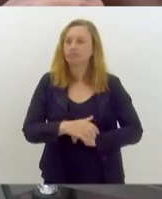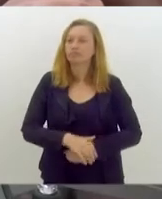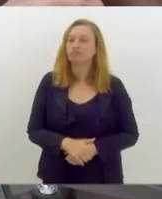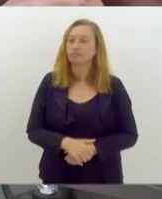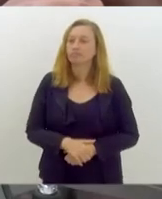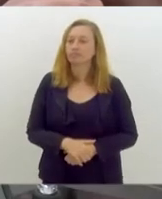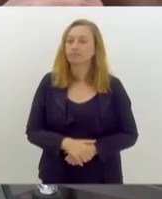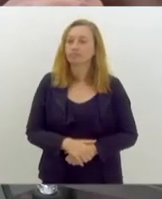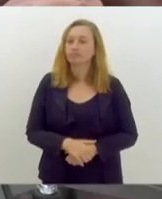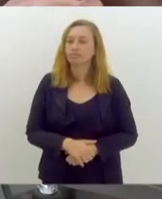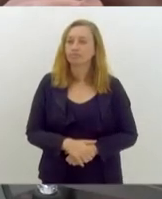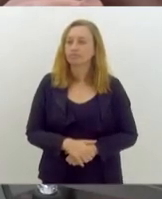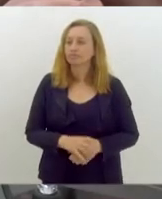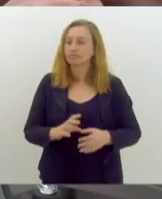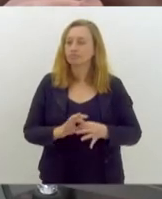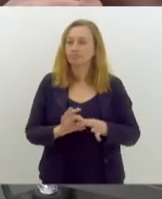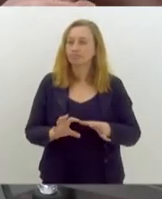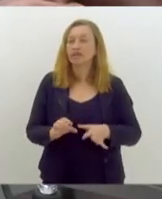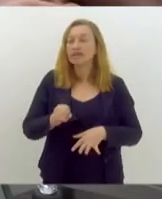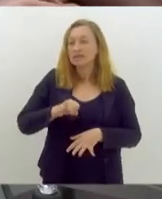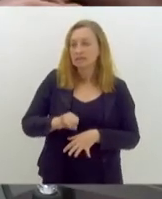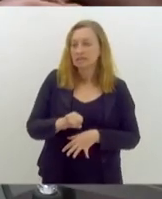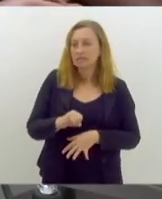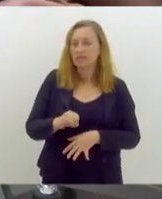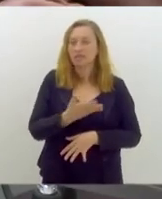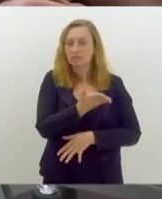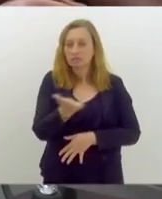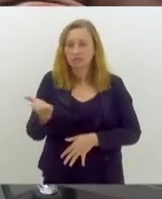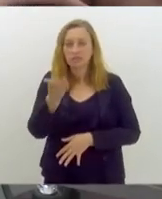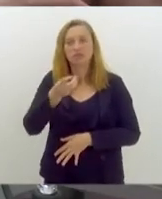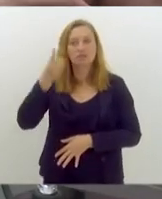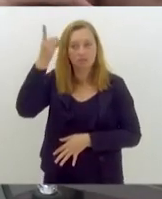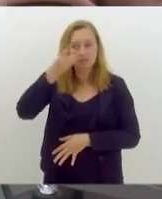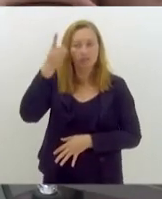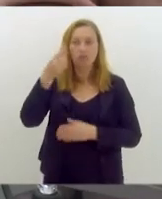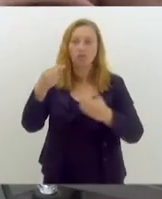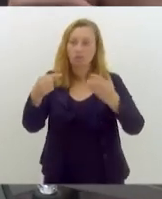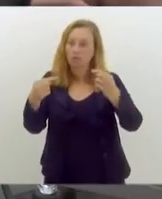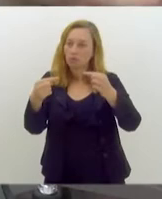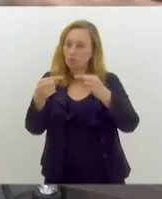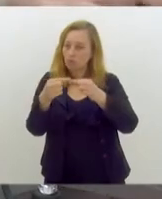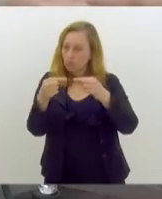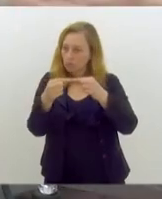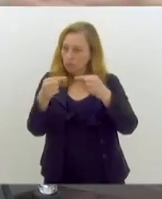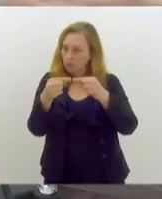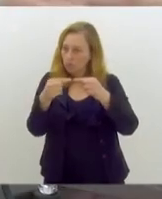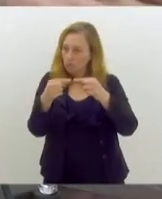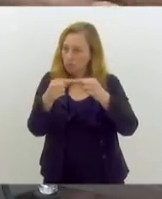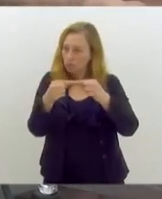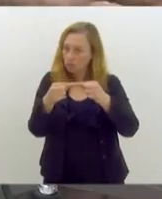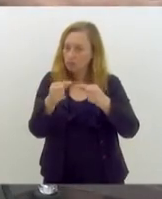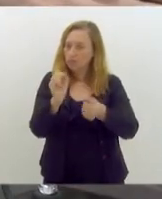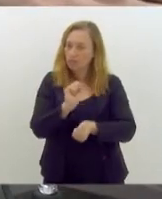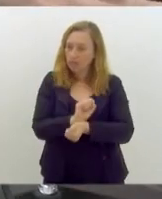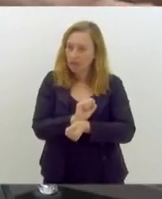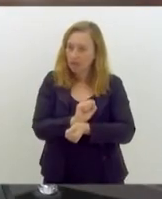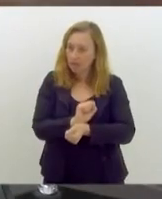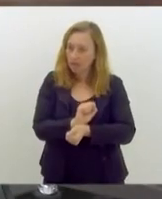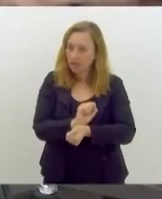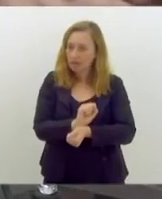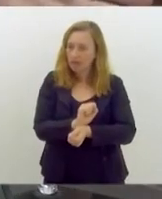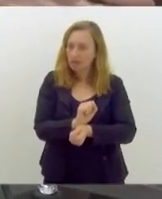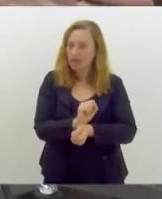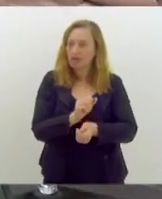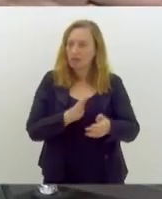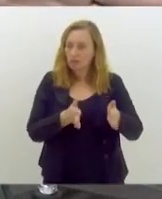deliberar se as senhoras e senhores deputados concordam dentes suspender a contagem de pratos que